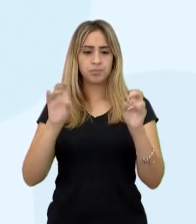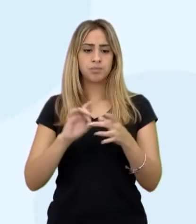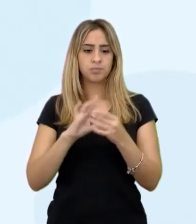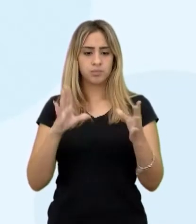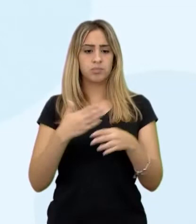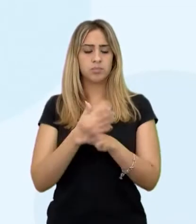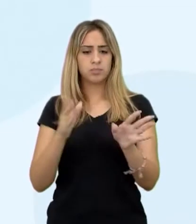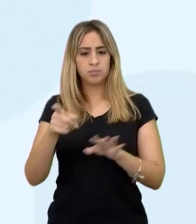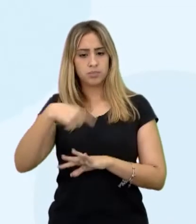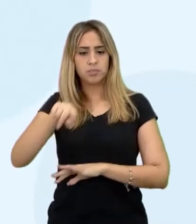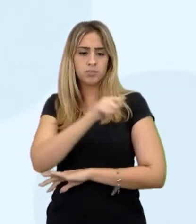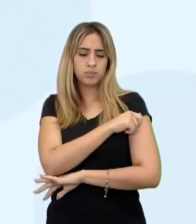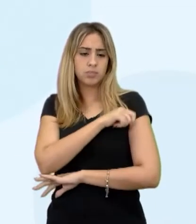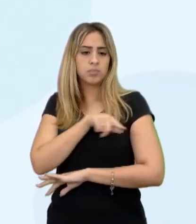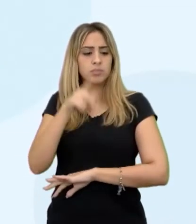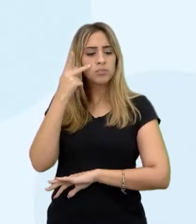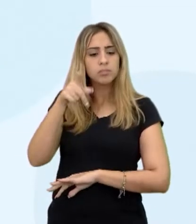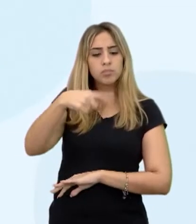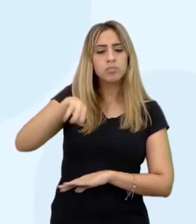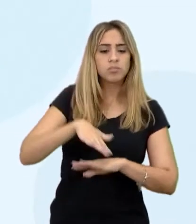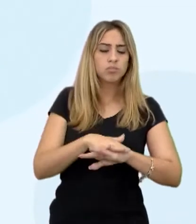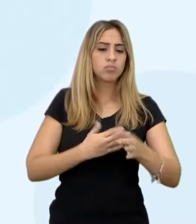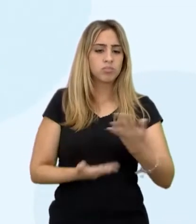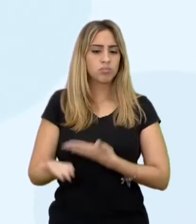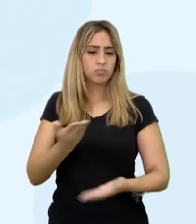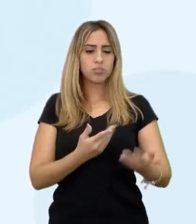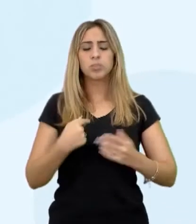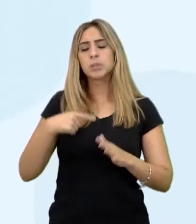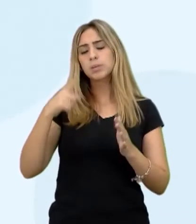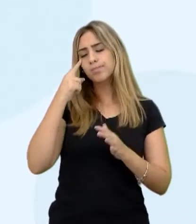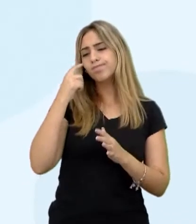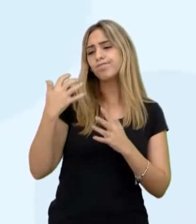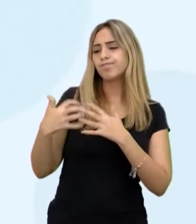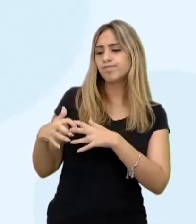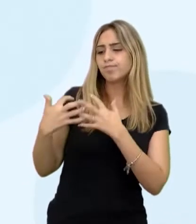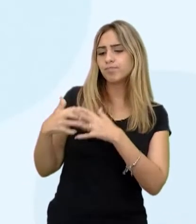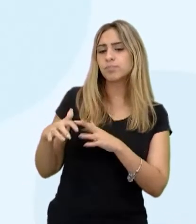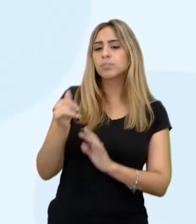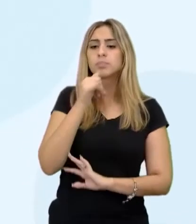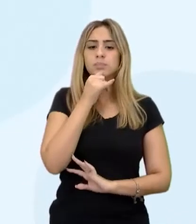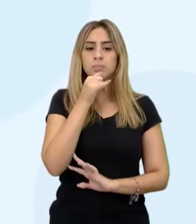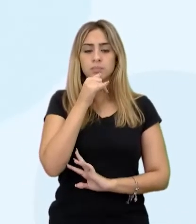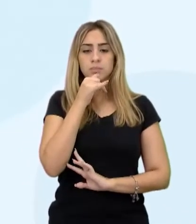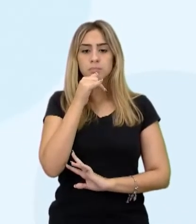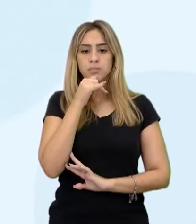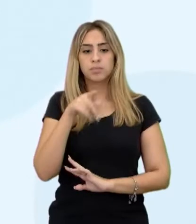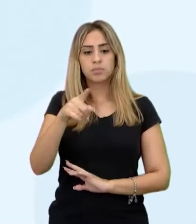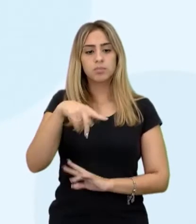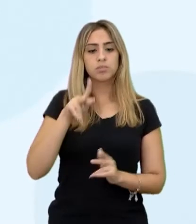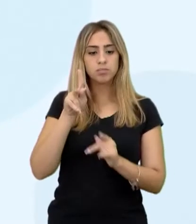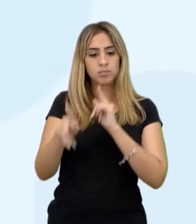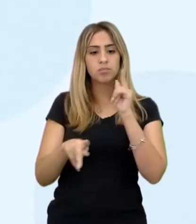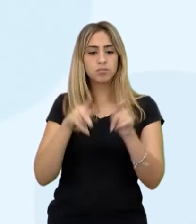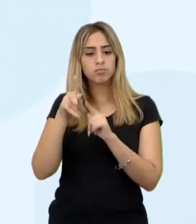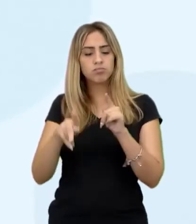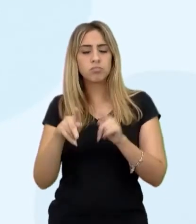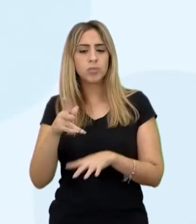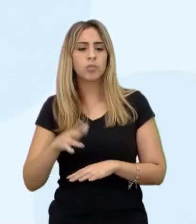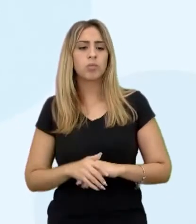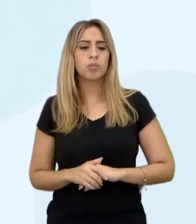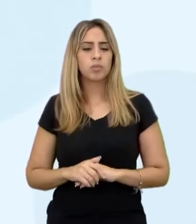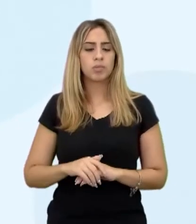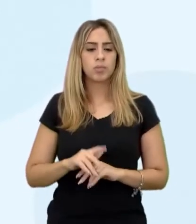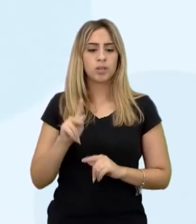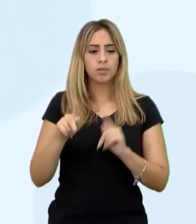deixar em aberto para os estudantes, para que vocês conversem aí. Aí eu estava pensando aqui, por exemplo, dos povos ribeirinhos, né?